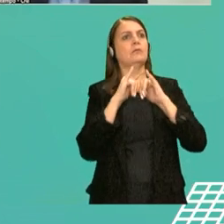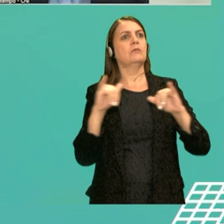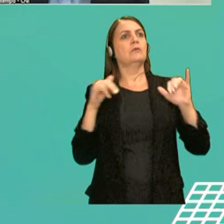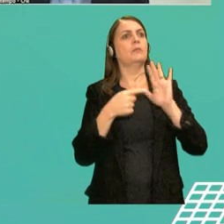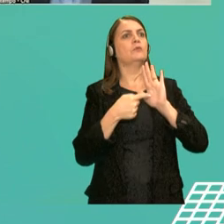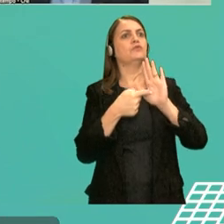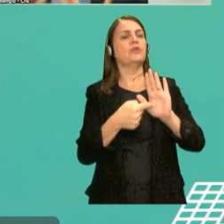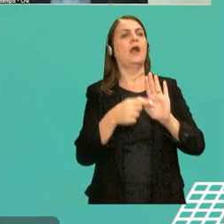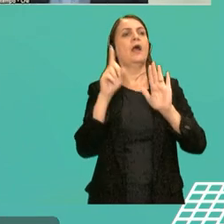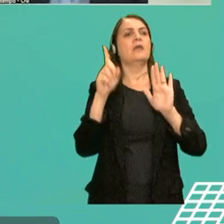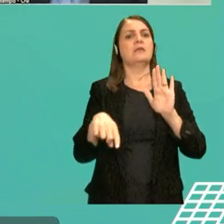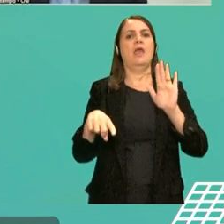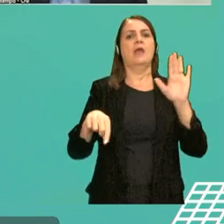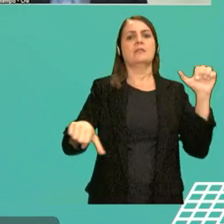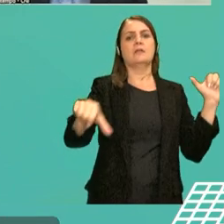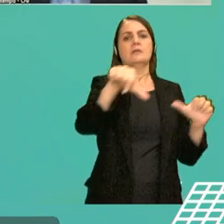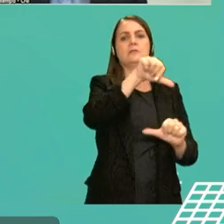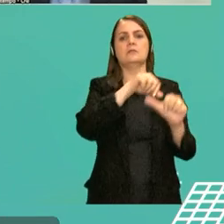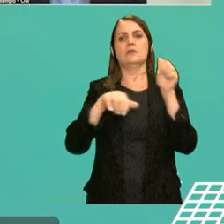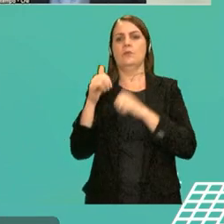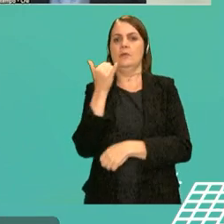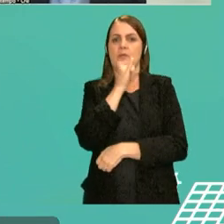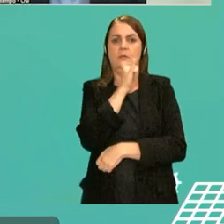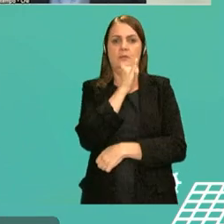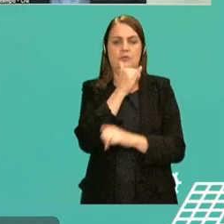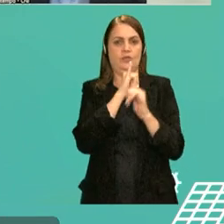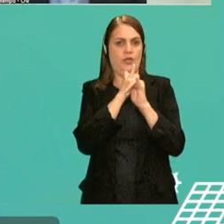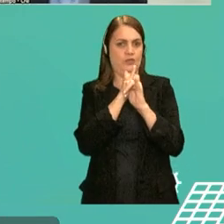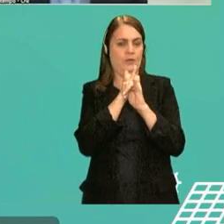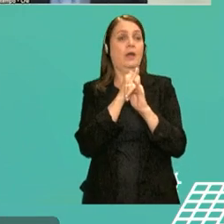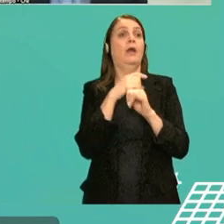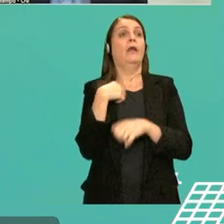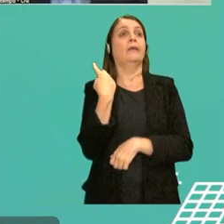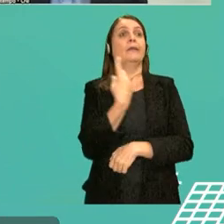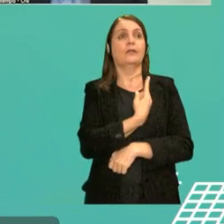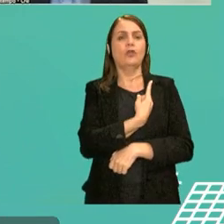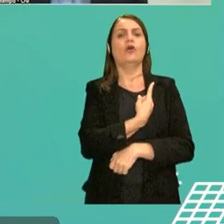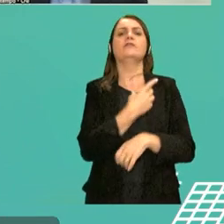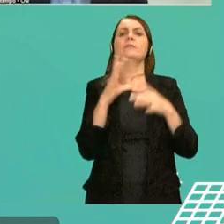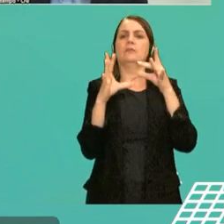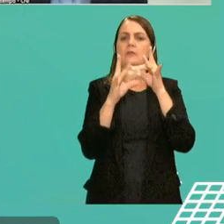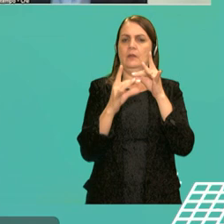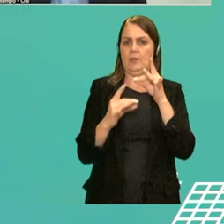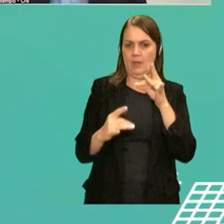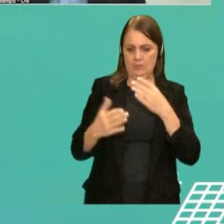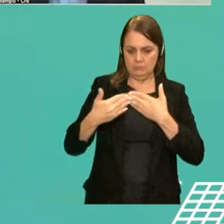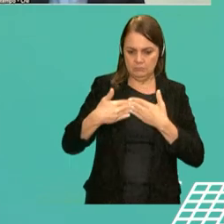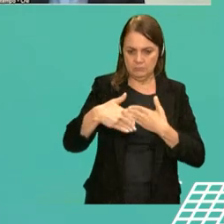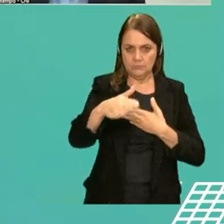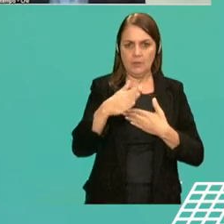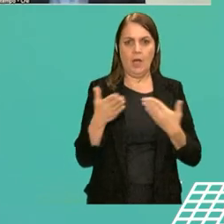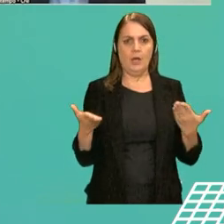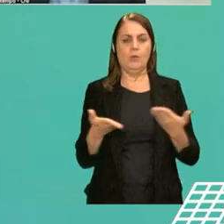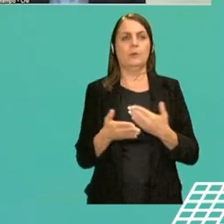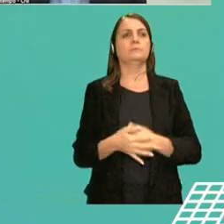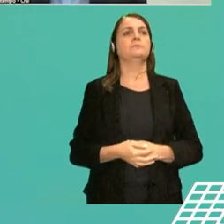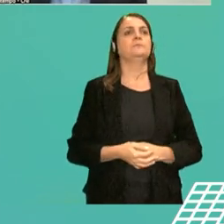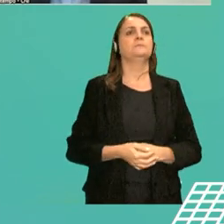transição energética, que a gente vai explorar um pouco mais no detalhe aqui daqui para frente.